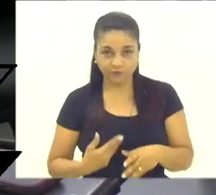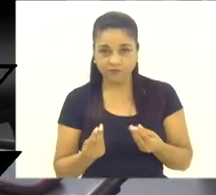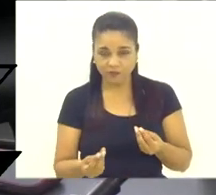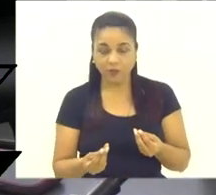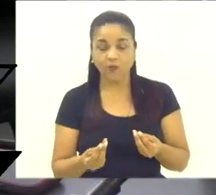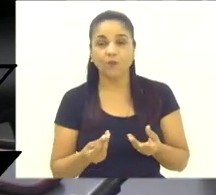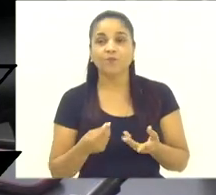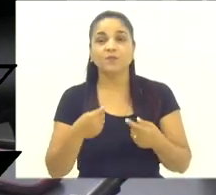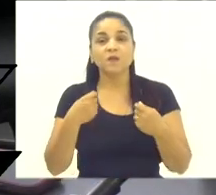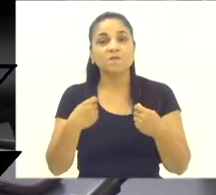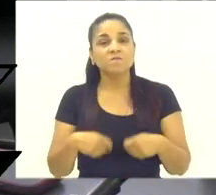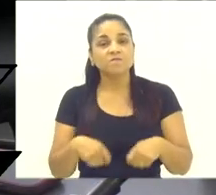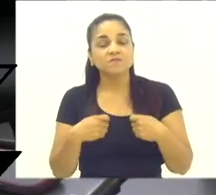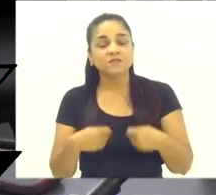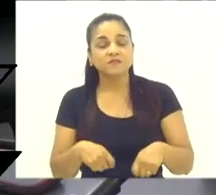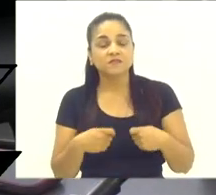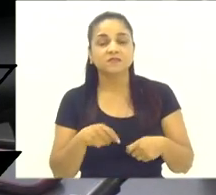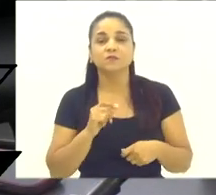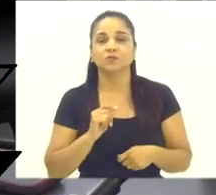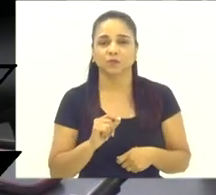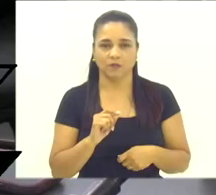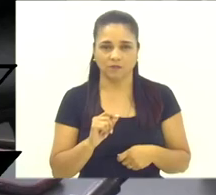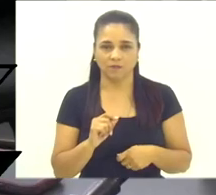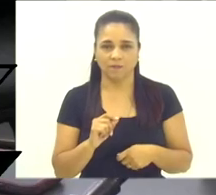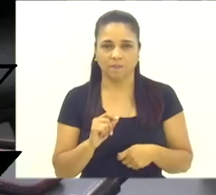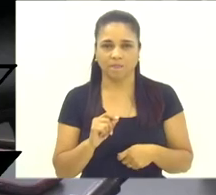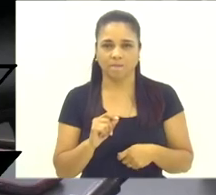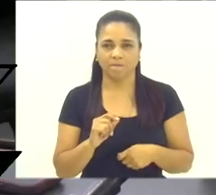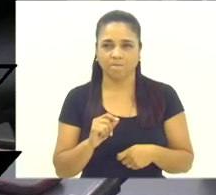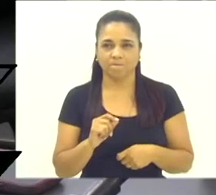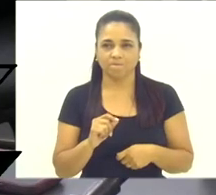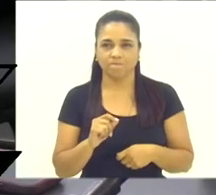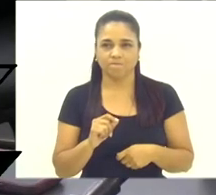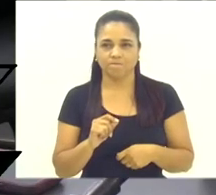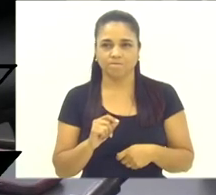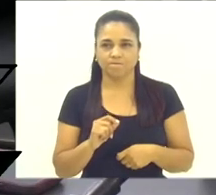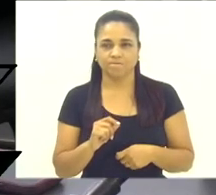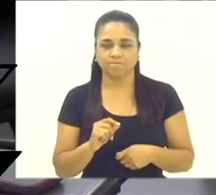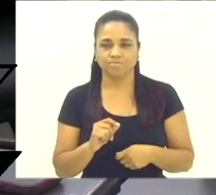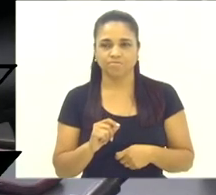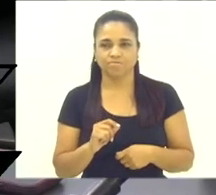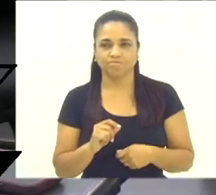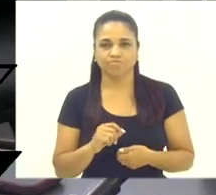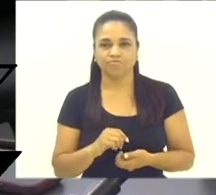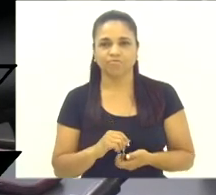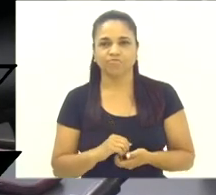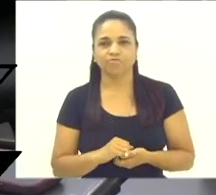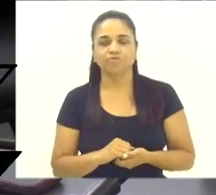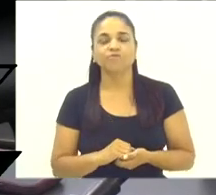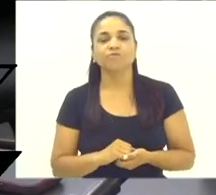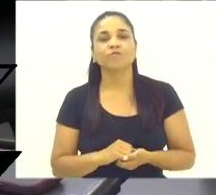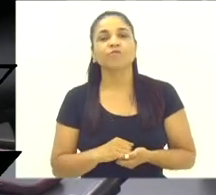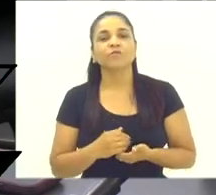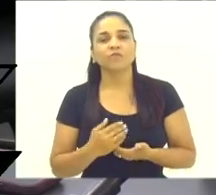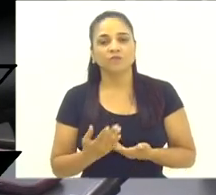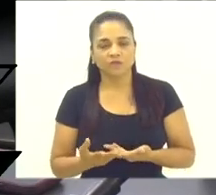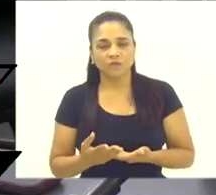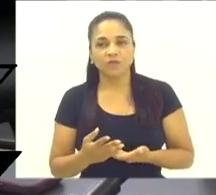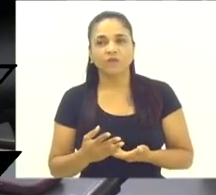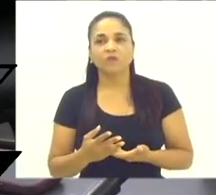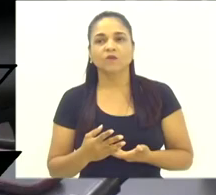isso a gente tem eu acho que seria sim eu acho que é